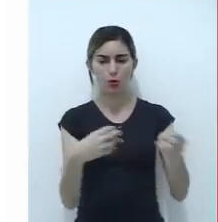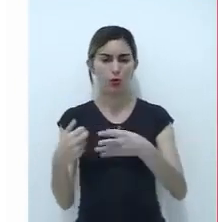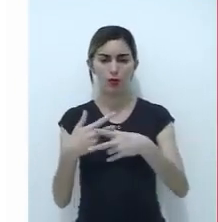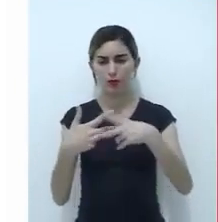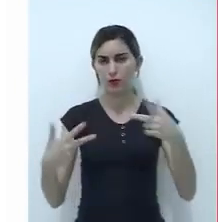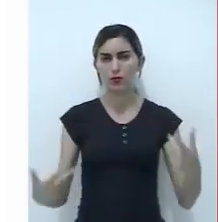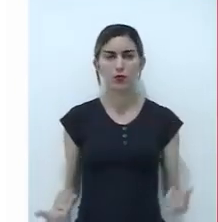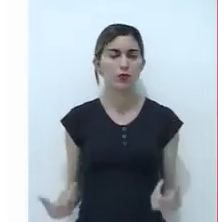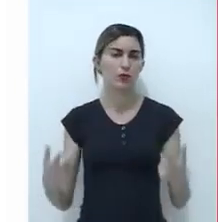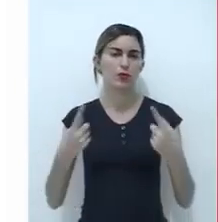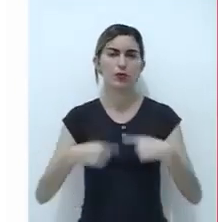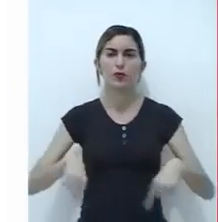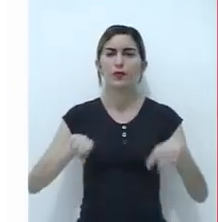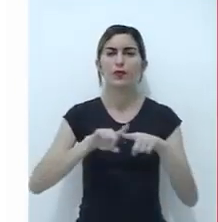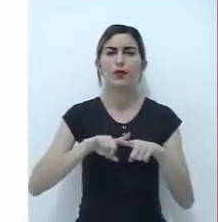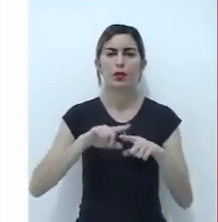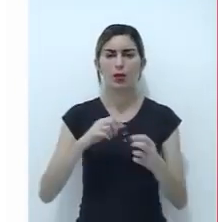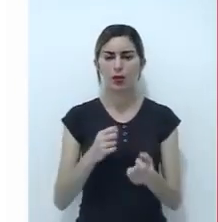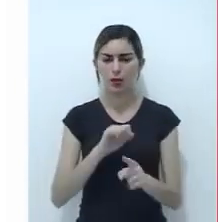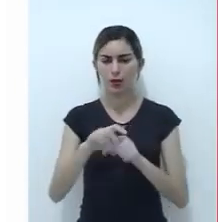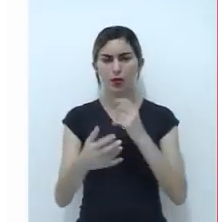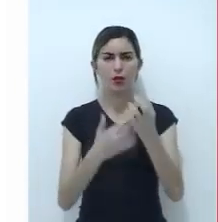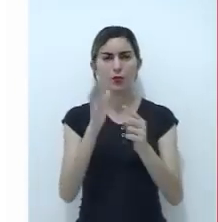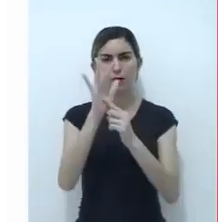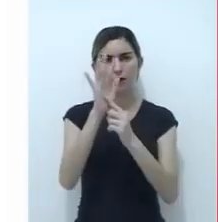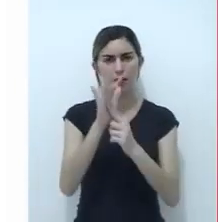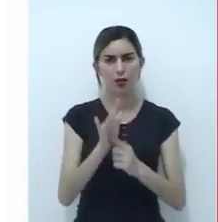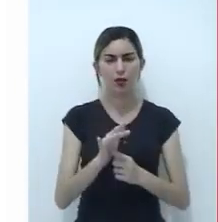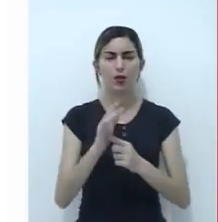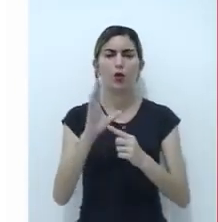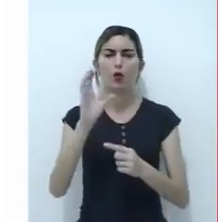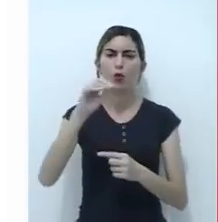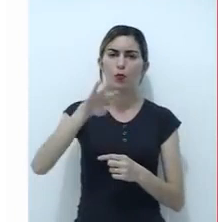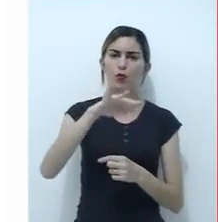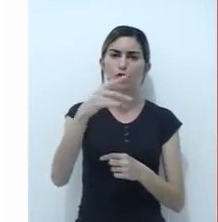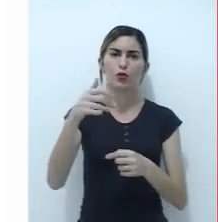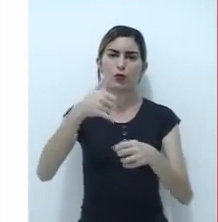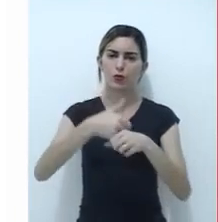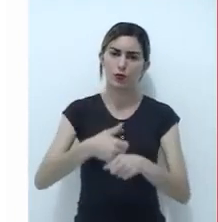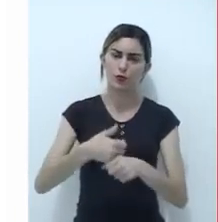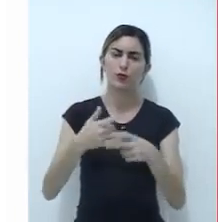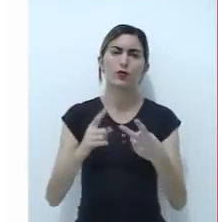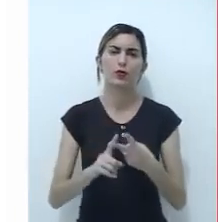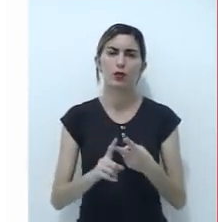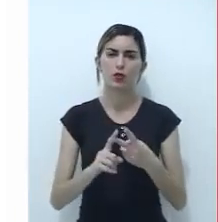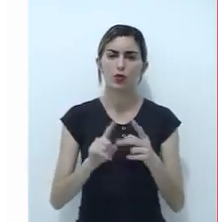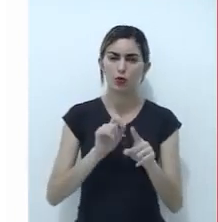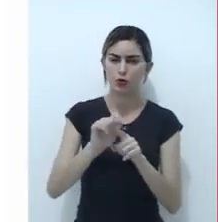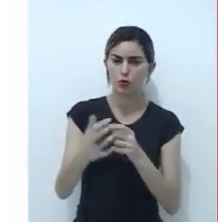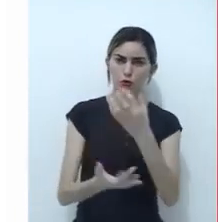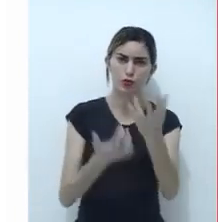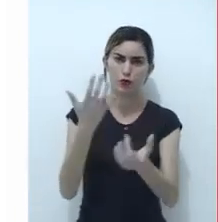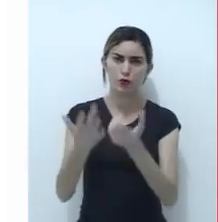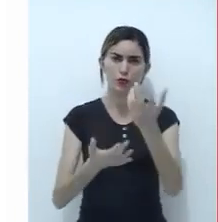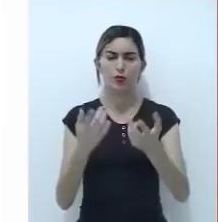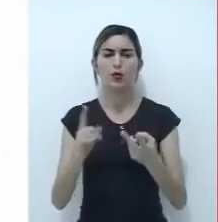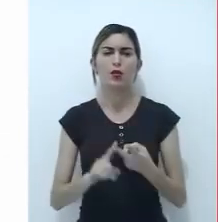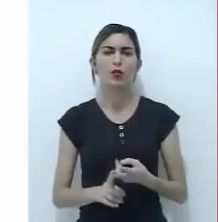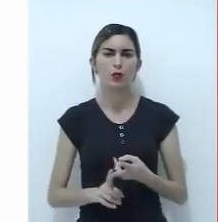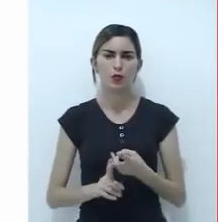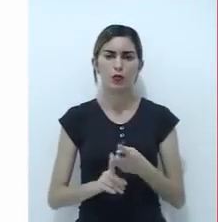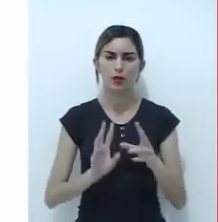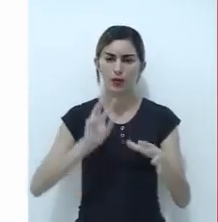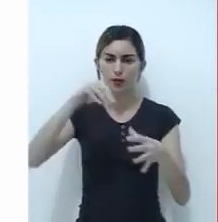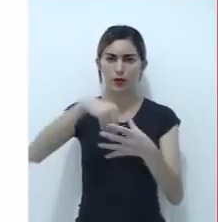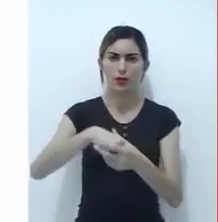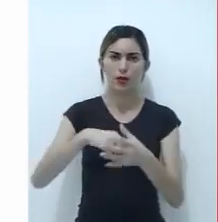novos produtos, ou seja, a queima de uma vela, a combustão da gasolina, a chama do fogão,